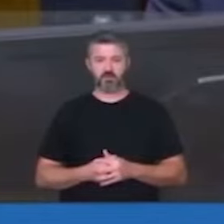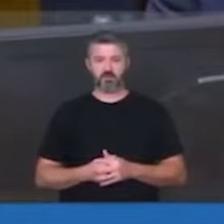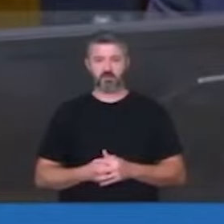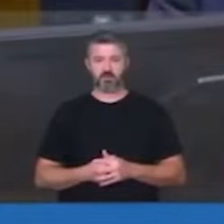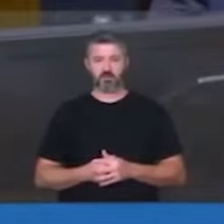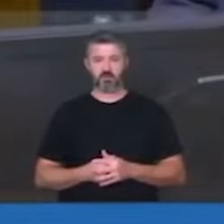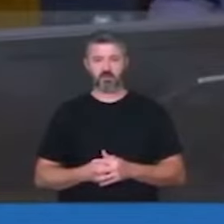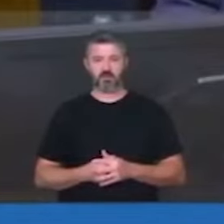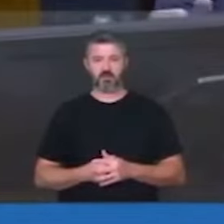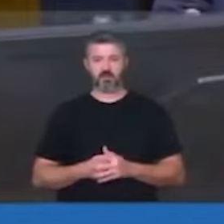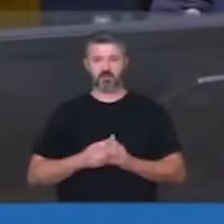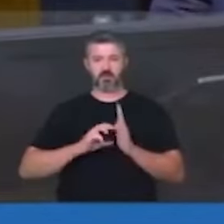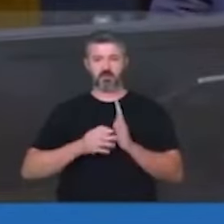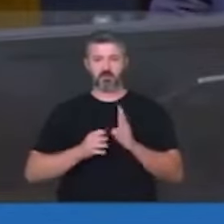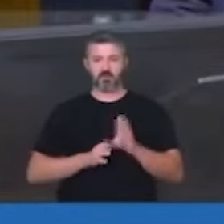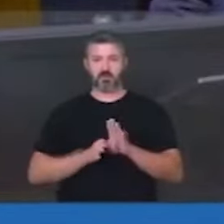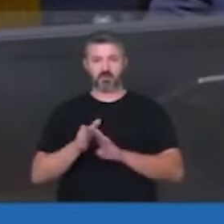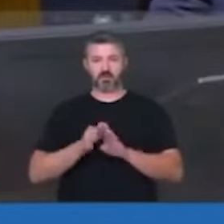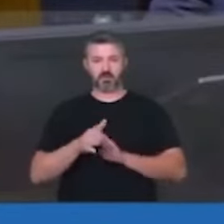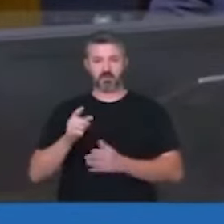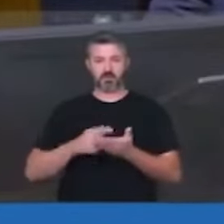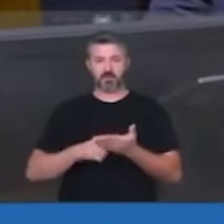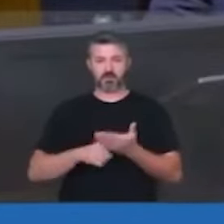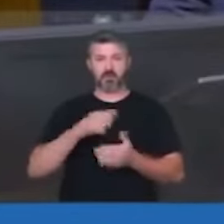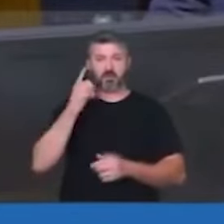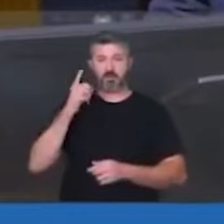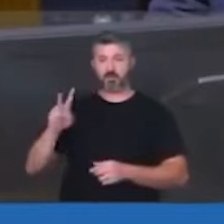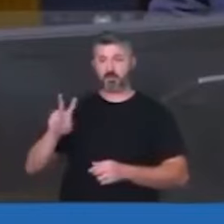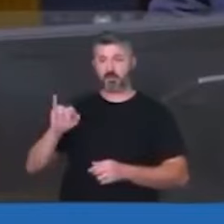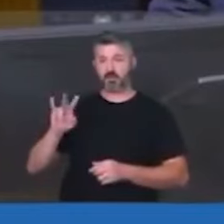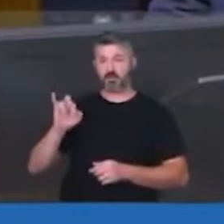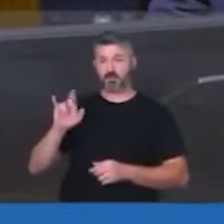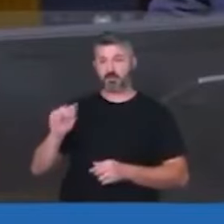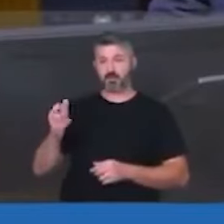Orientação de bancada pelo acordo feito, deputado Henrique.